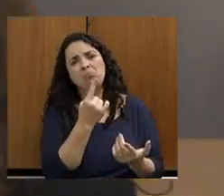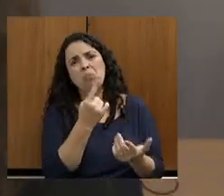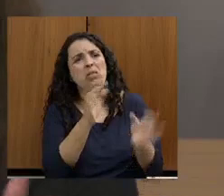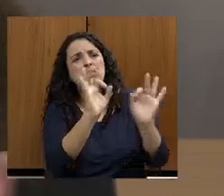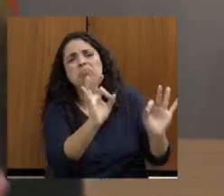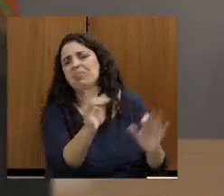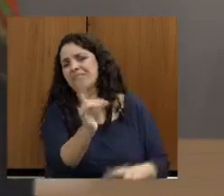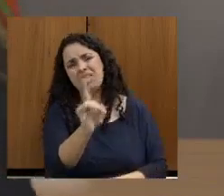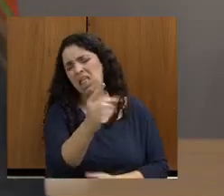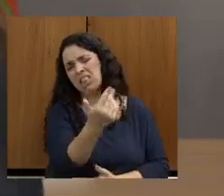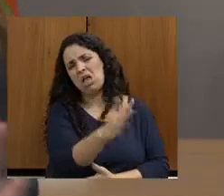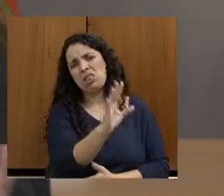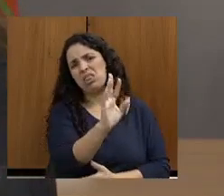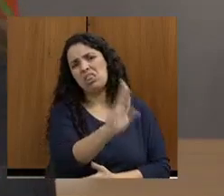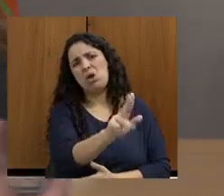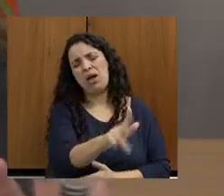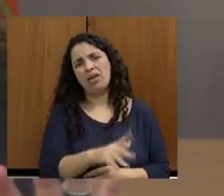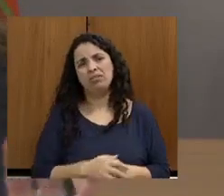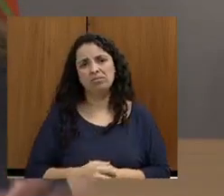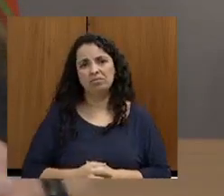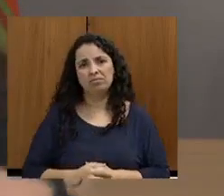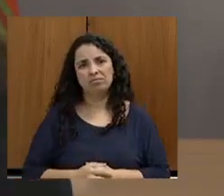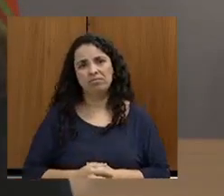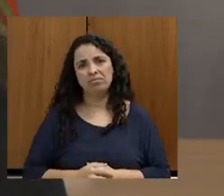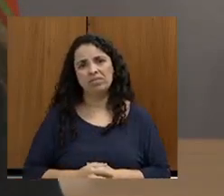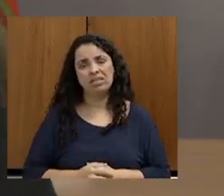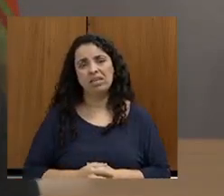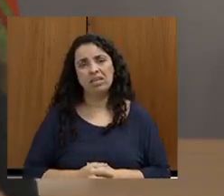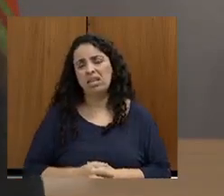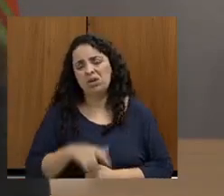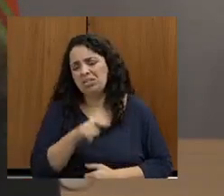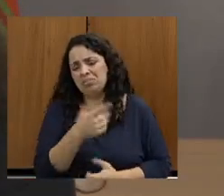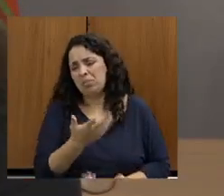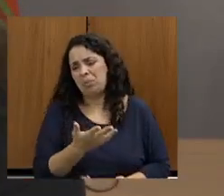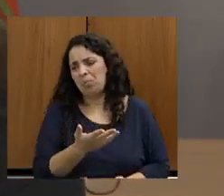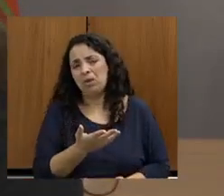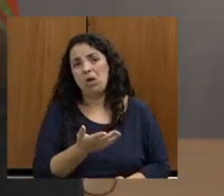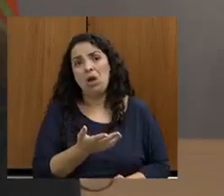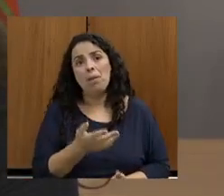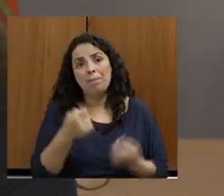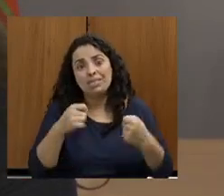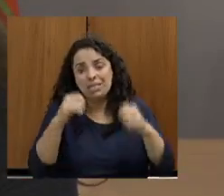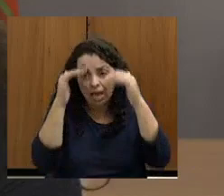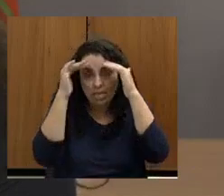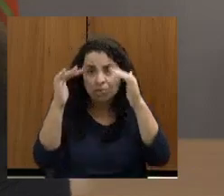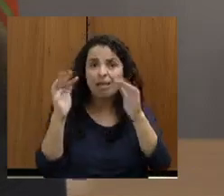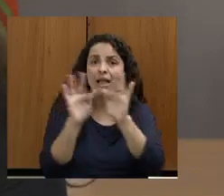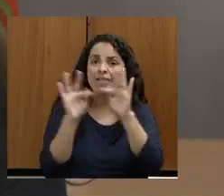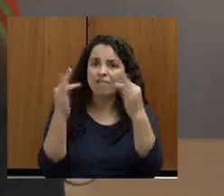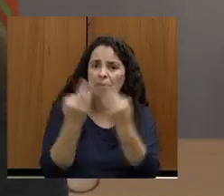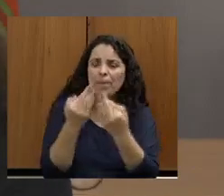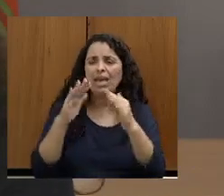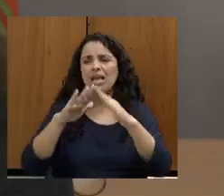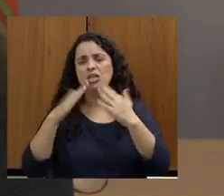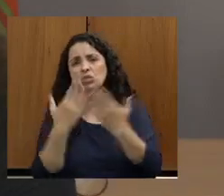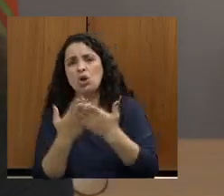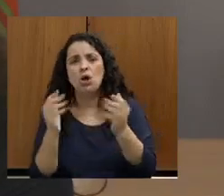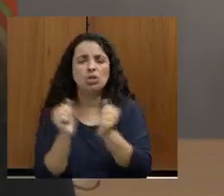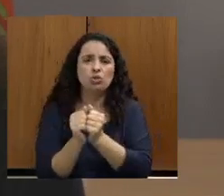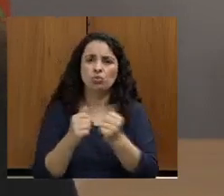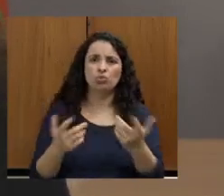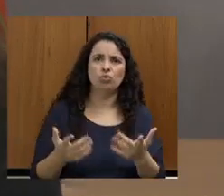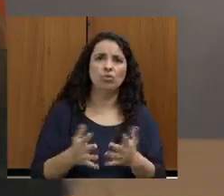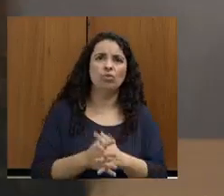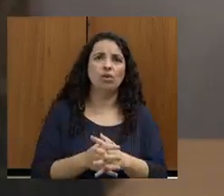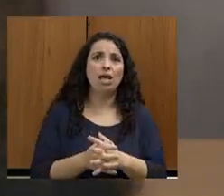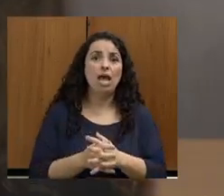Falaram isso aí. Não, você não entra aqui dentro. Para mim, não é escola. Para mim, você tem que ter família, escola. Então, para mim, isso atualmente não é